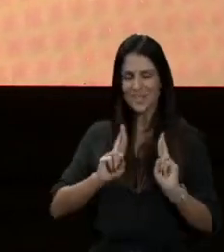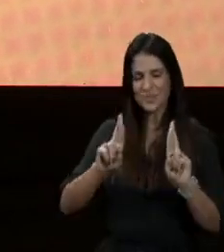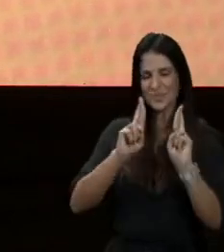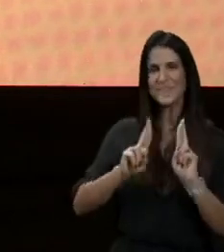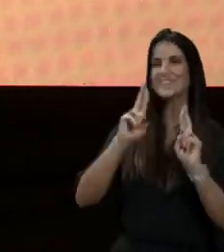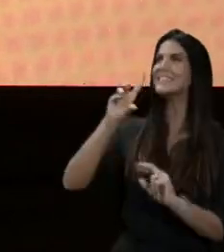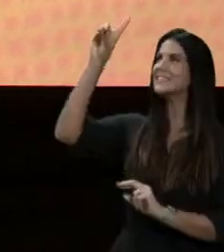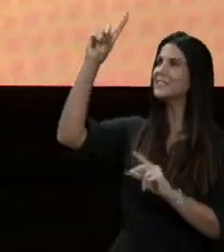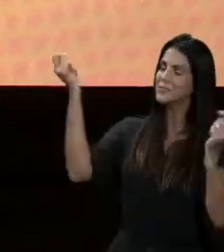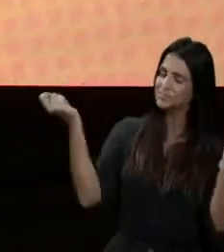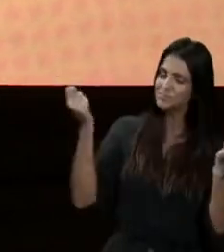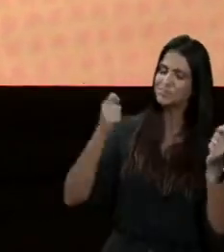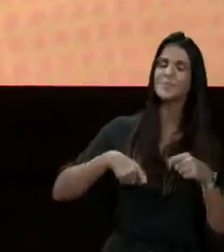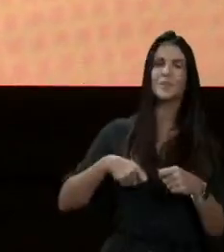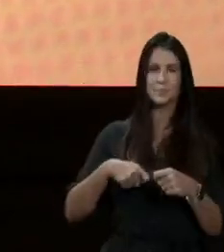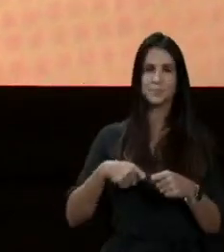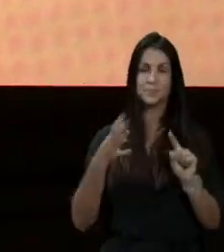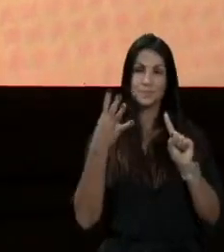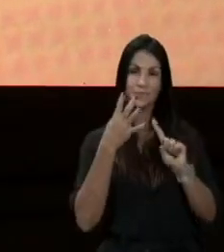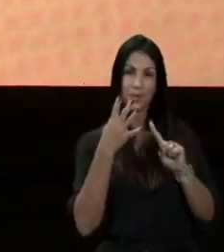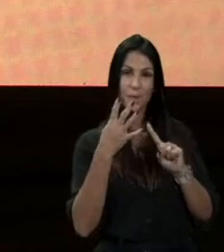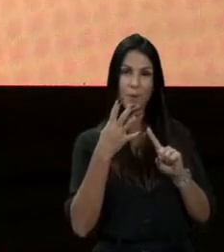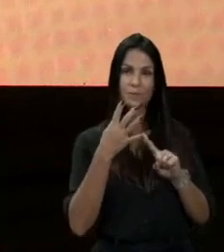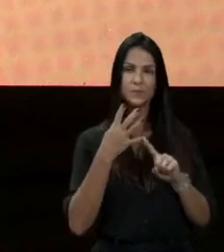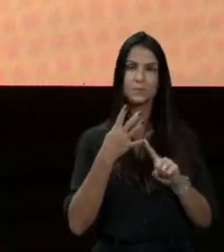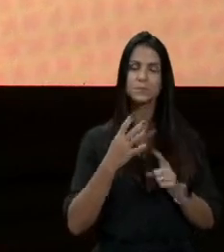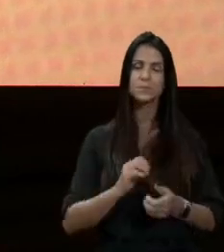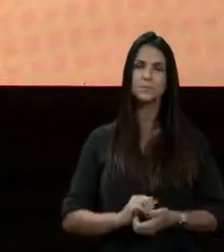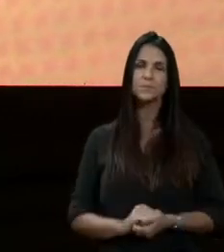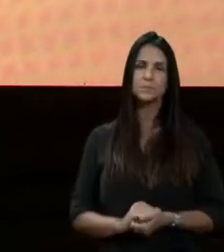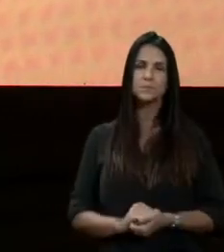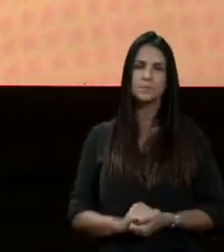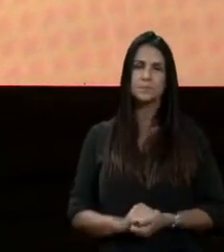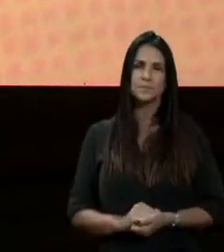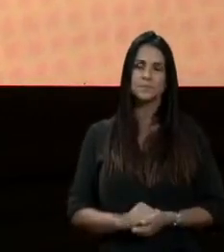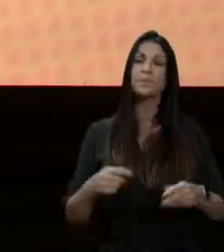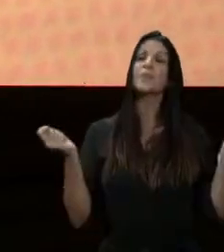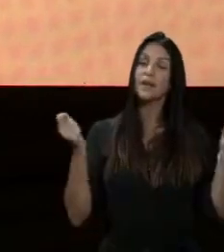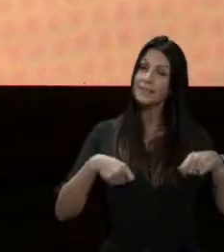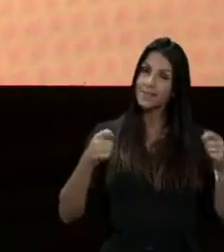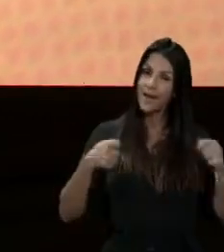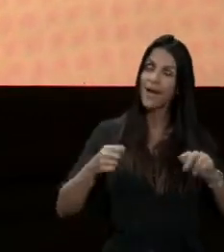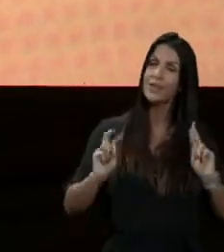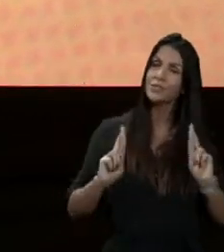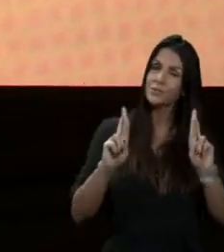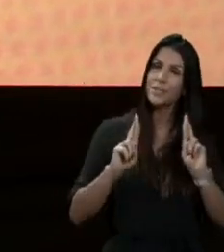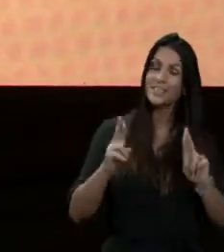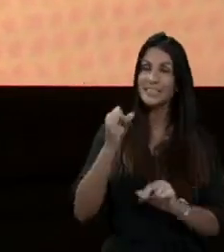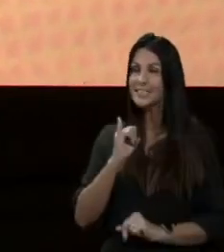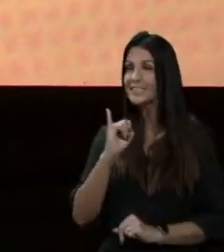Deus vai nos dar e em quarto lugar e ainda dá para ter esperança Se tivermos